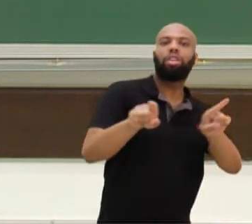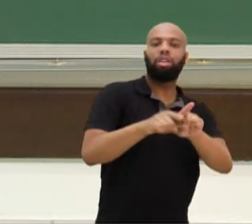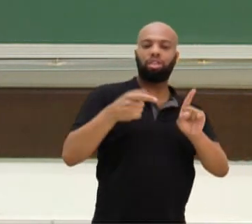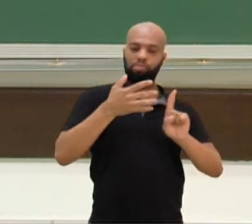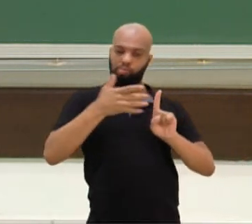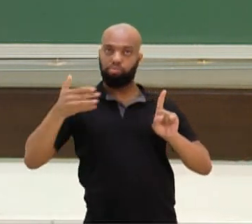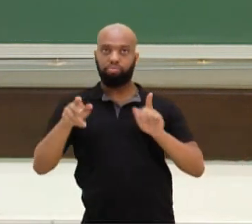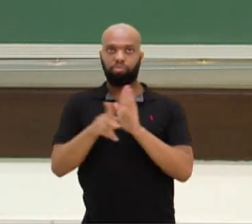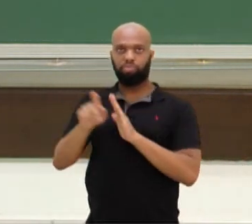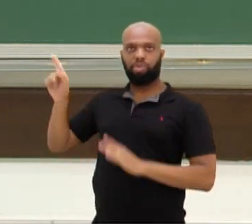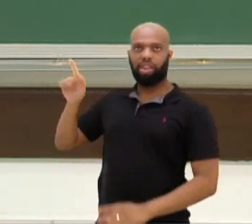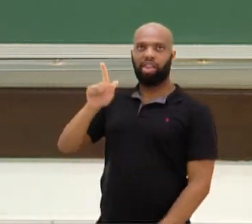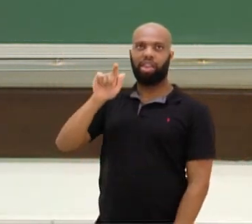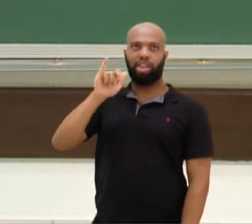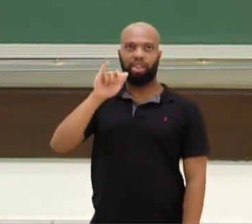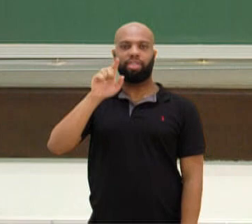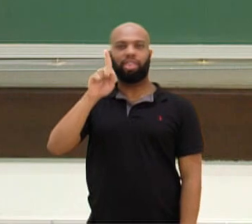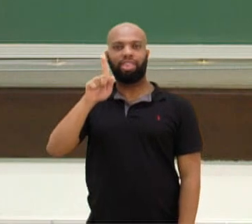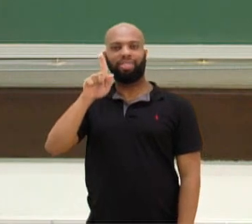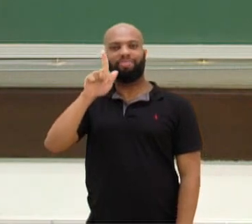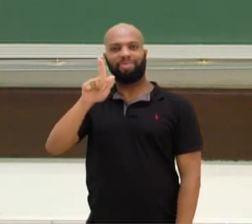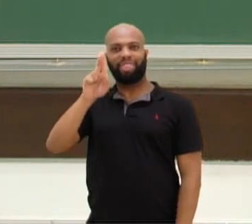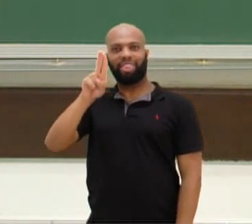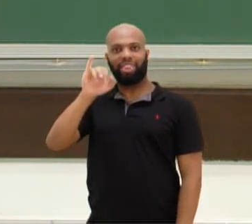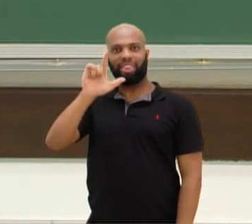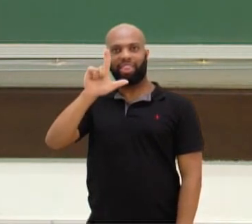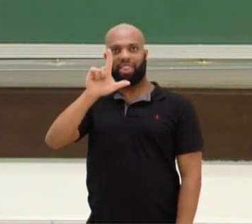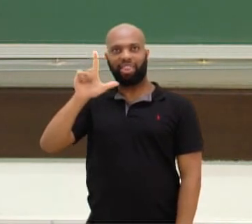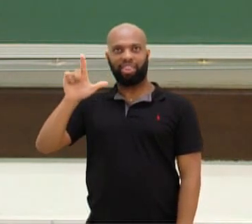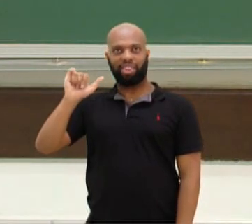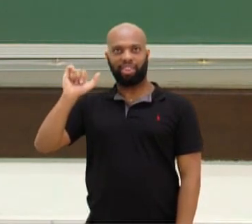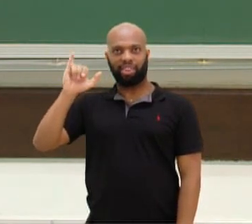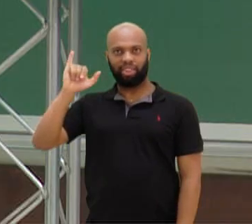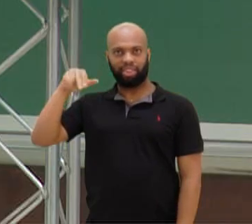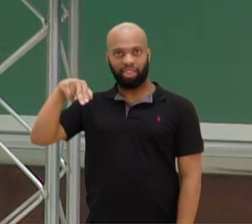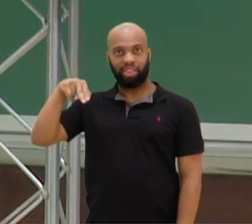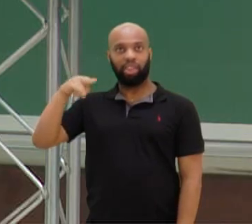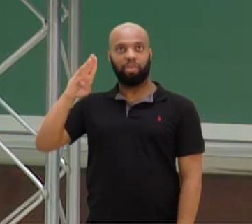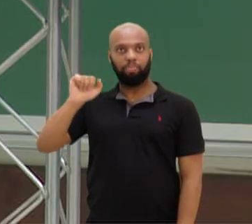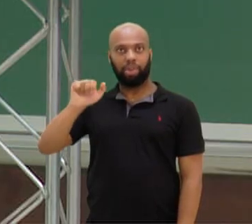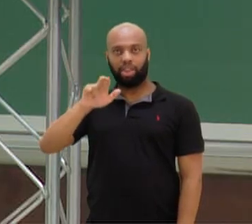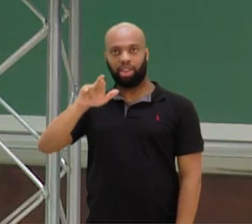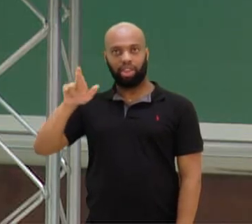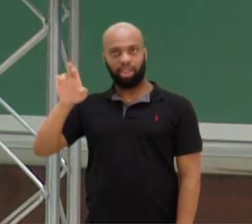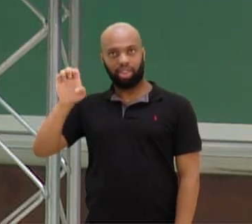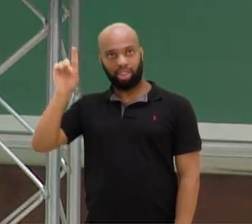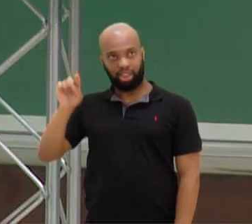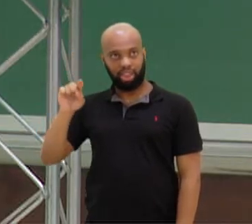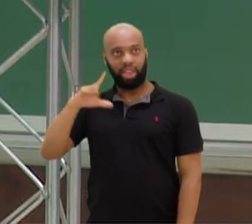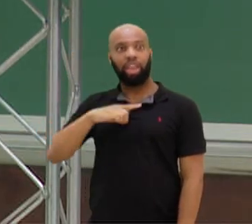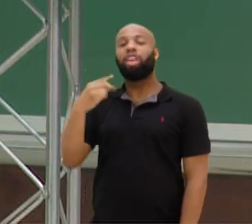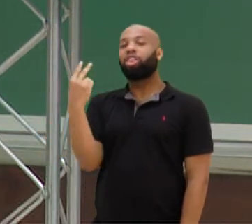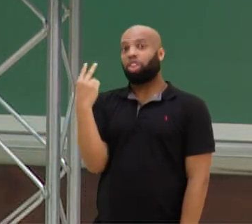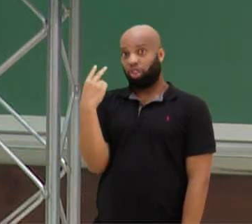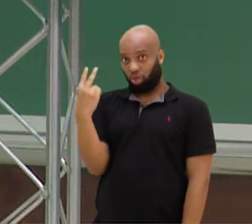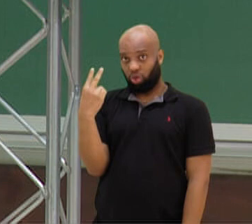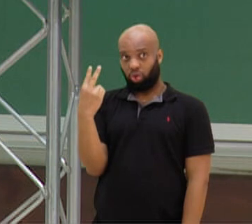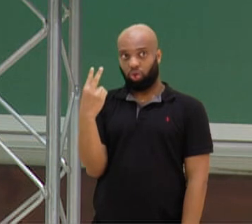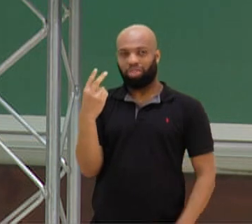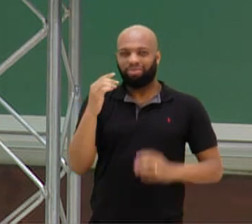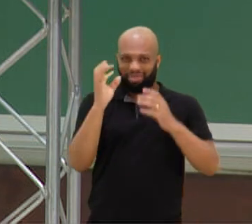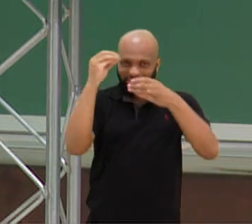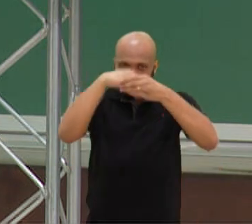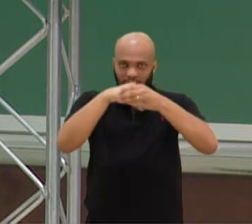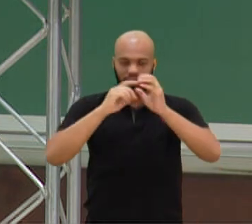de Guillain-Barré. Então, vocês estão vendo aqui, né, a representação de 2 neurônios, um pedacinho deles, um normal e o